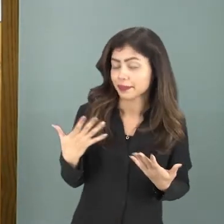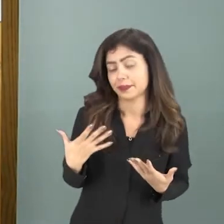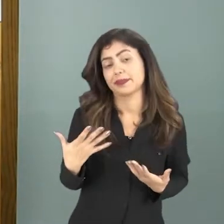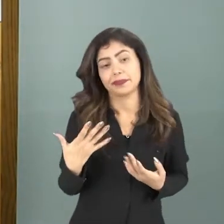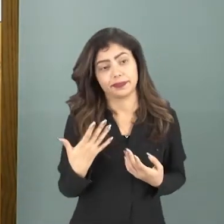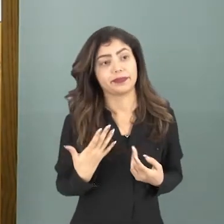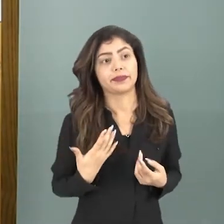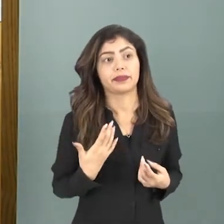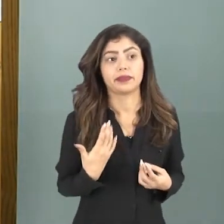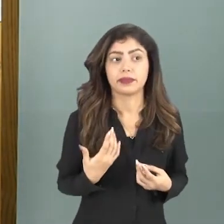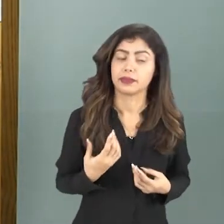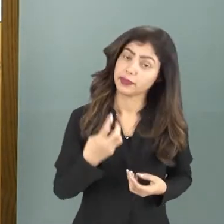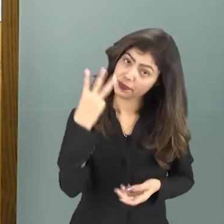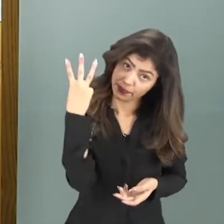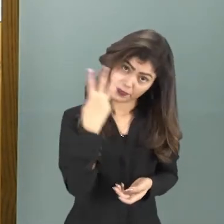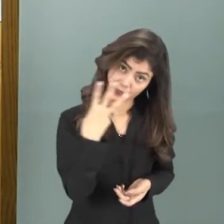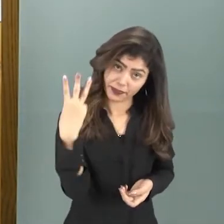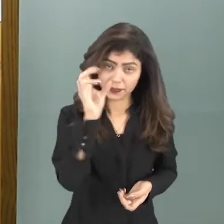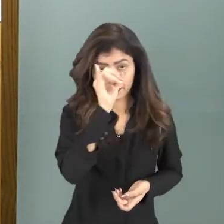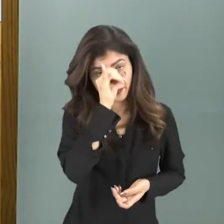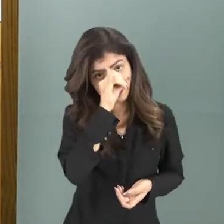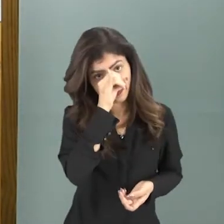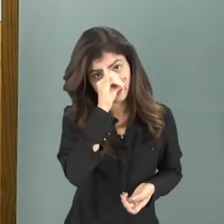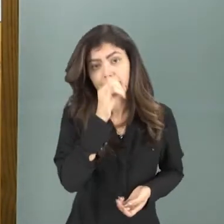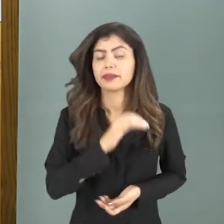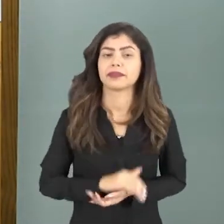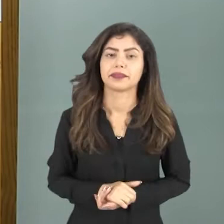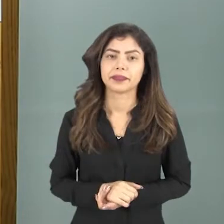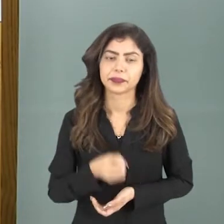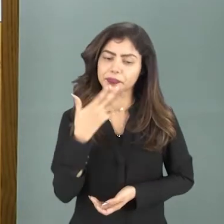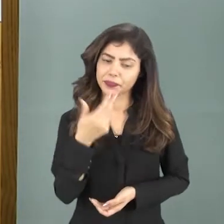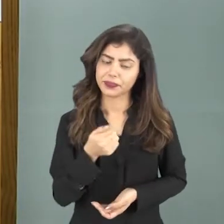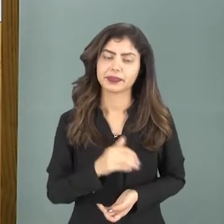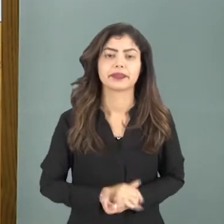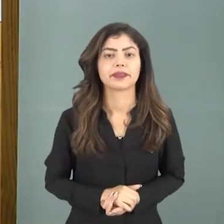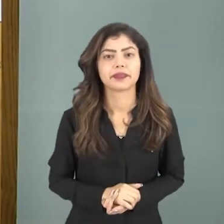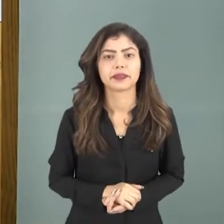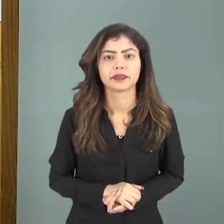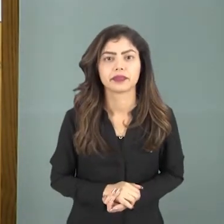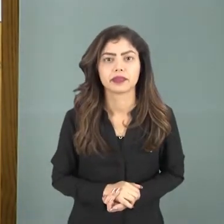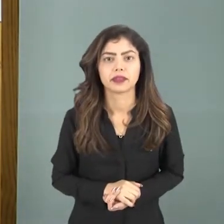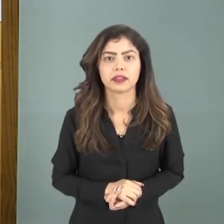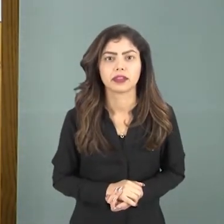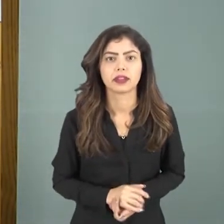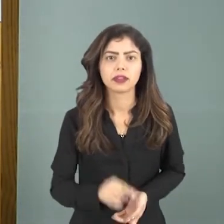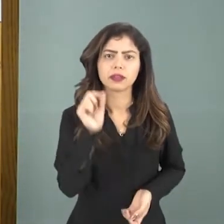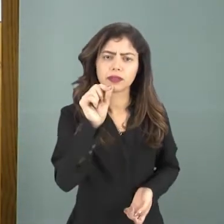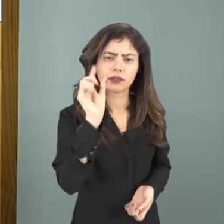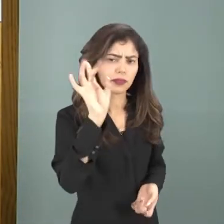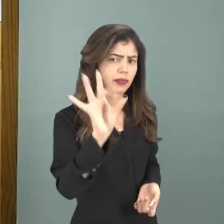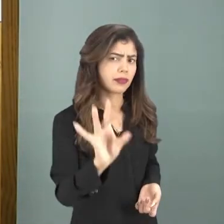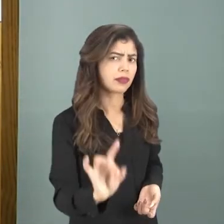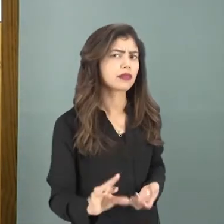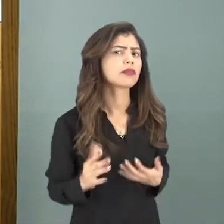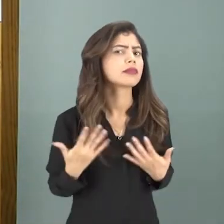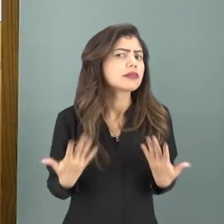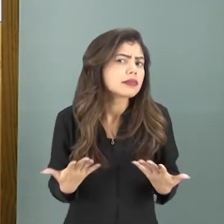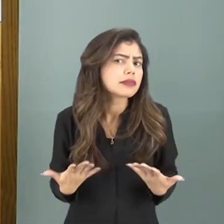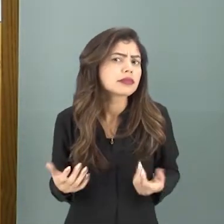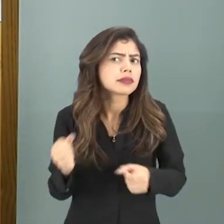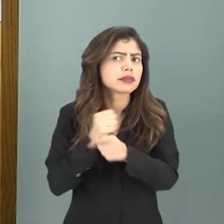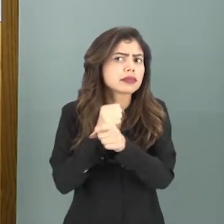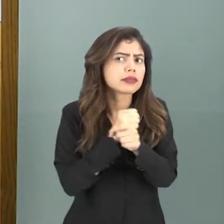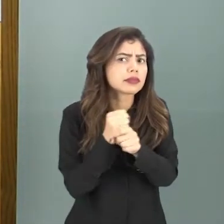os personagens da história eram três porquinhos. Muito bem. E o que cada porquinho